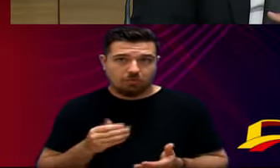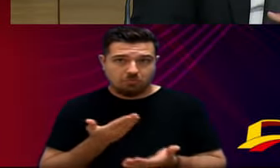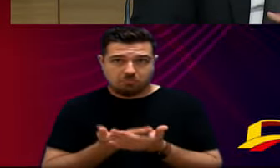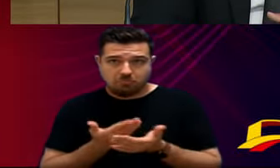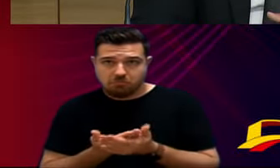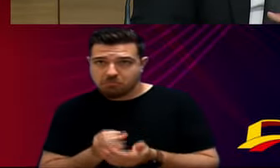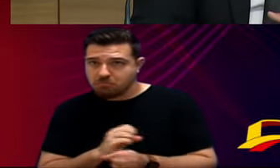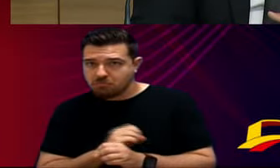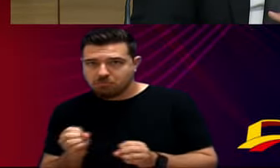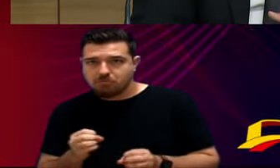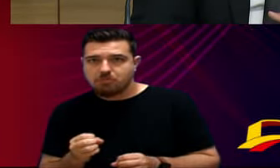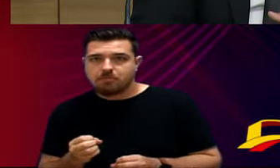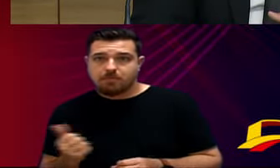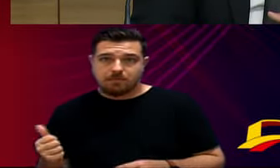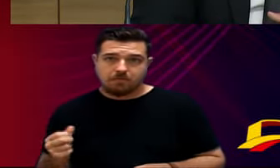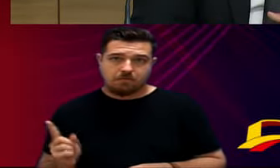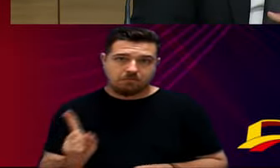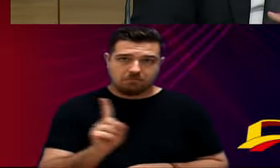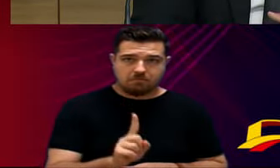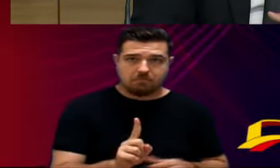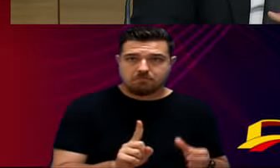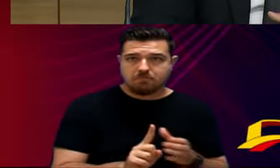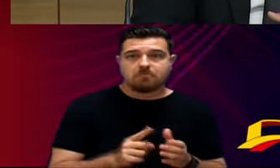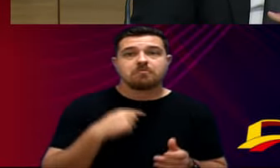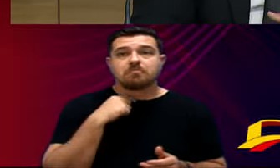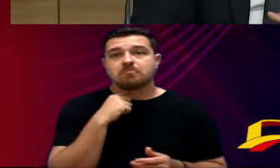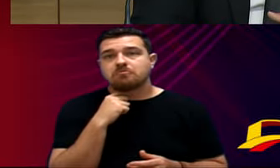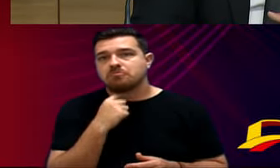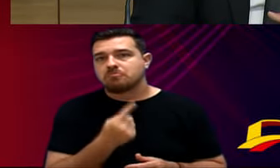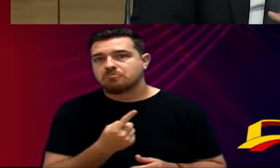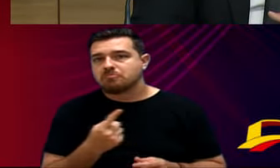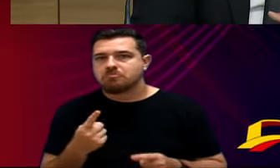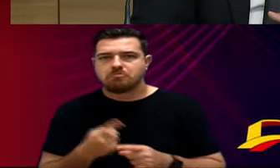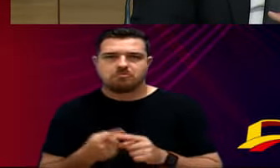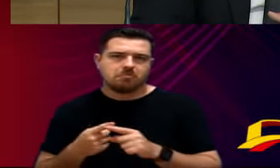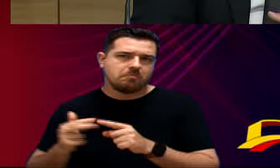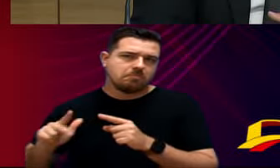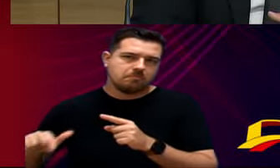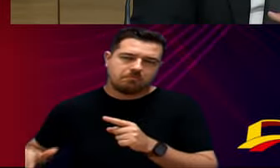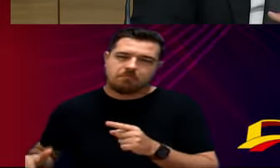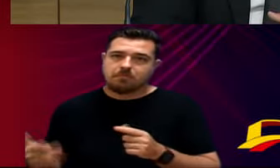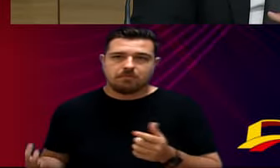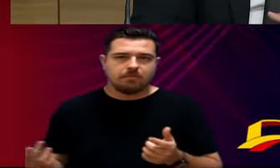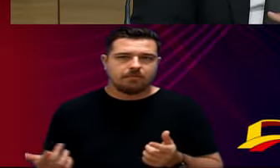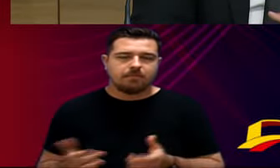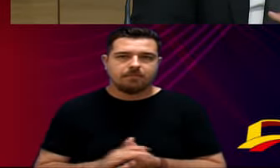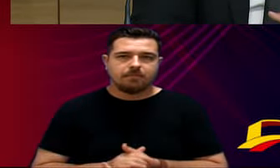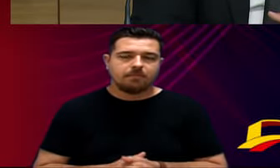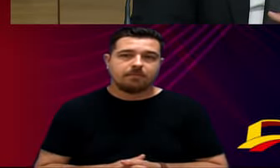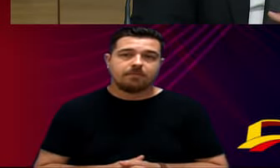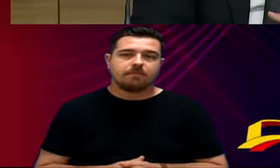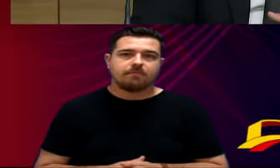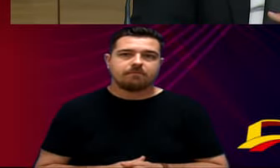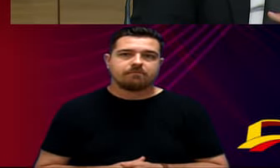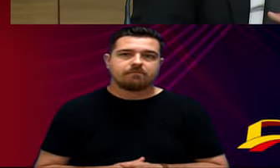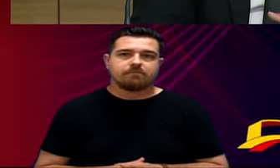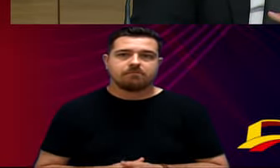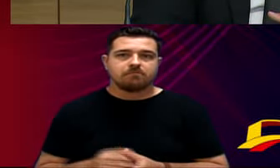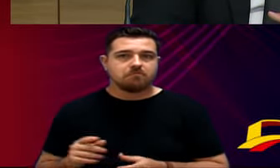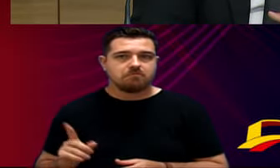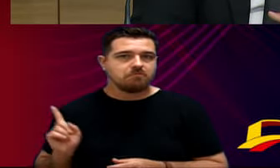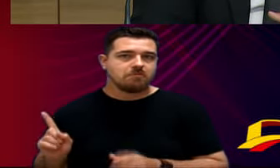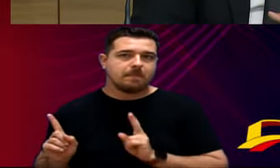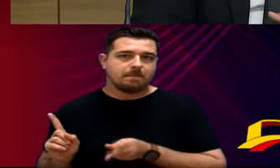estavam eh não passaram por diversas questões né não não saberia dizer aqui o motivo mas então